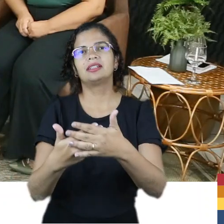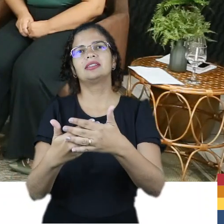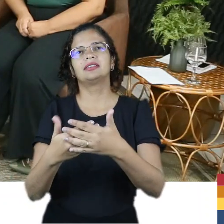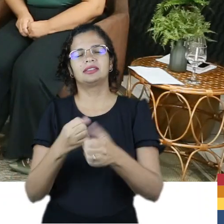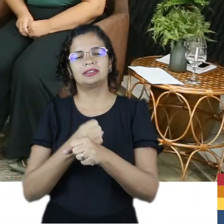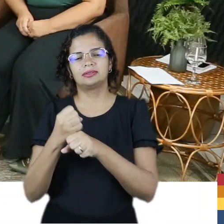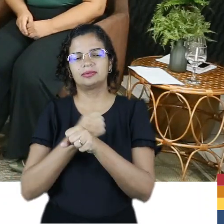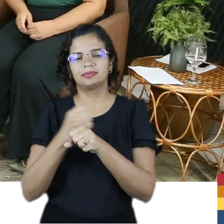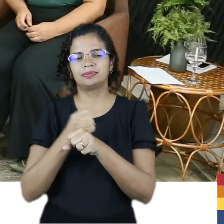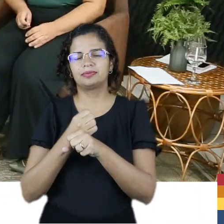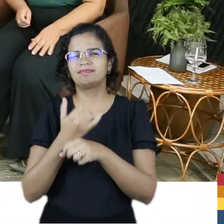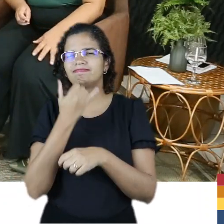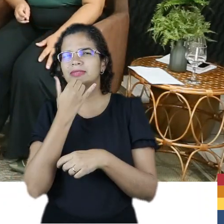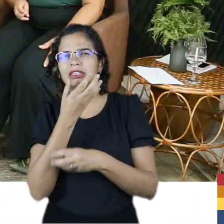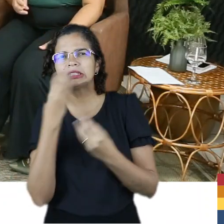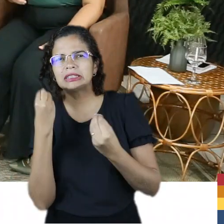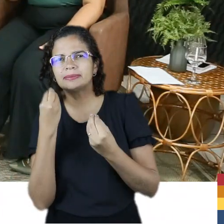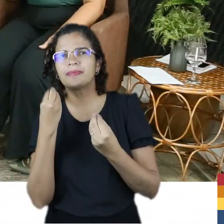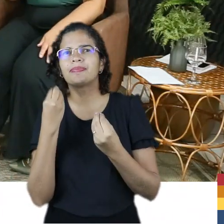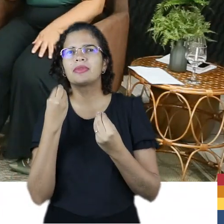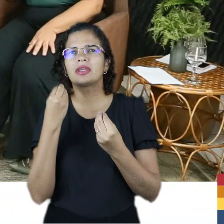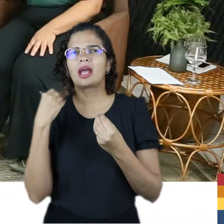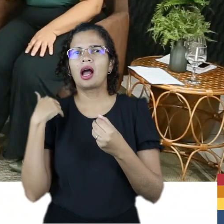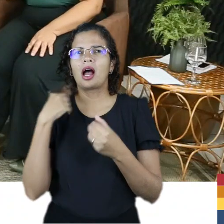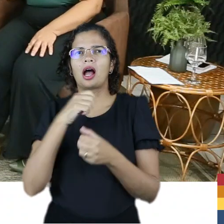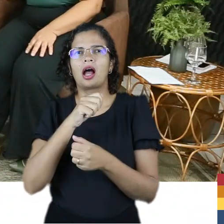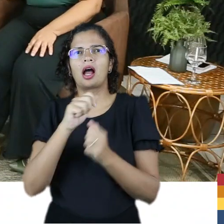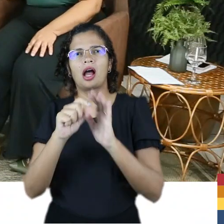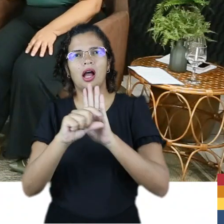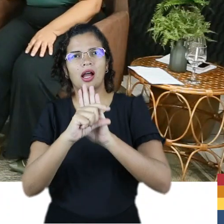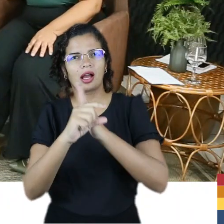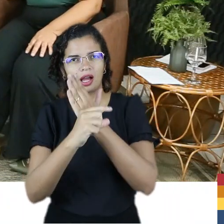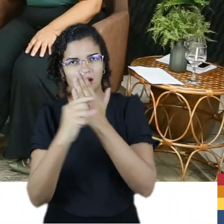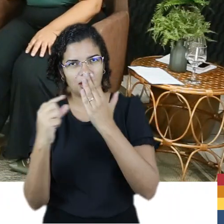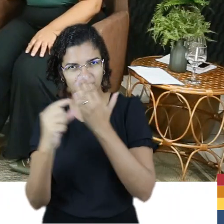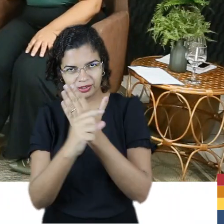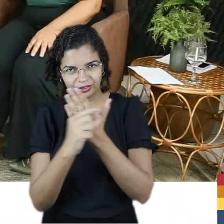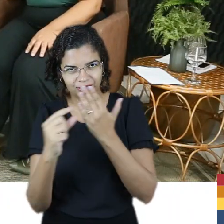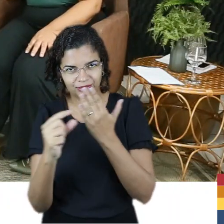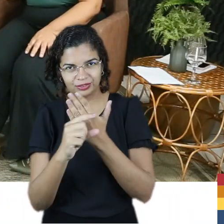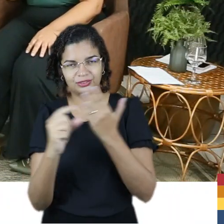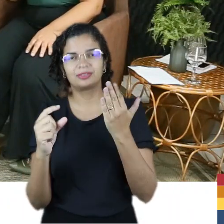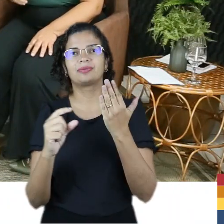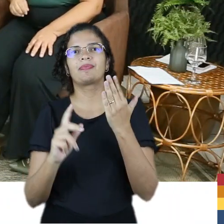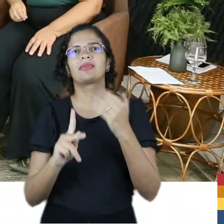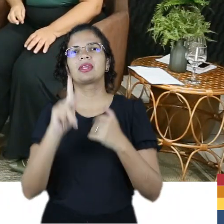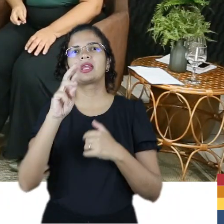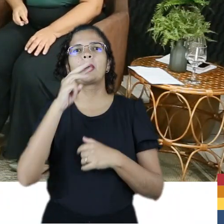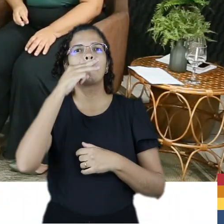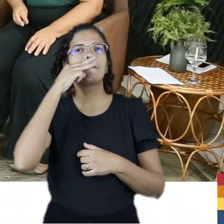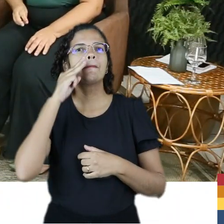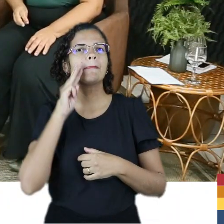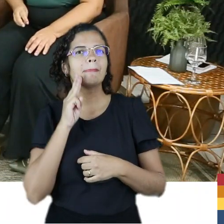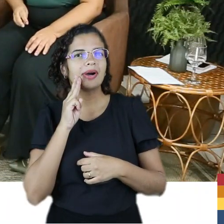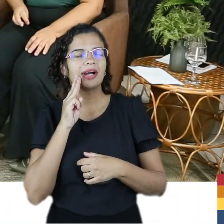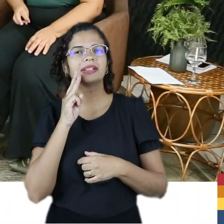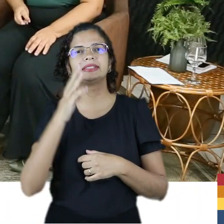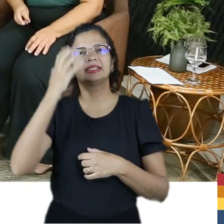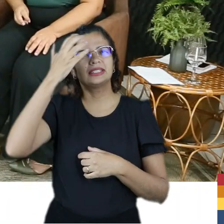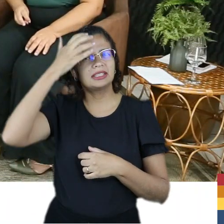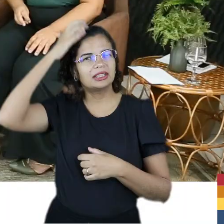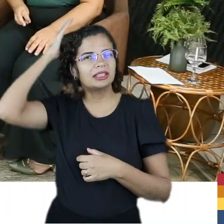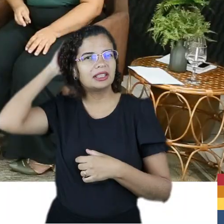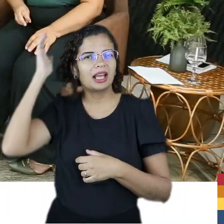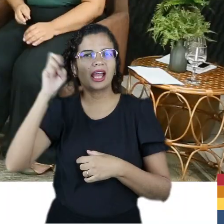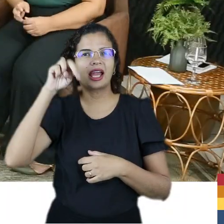Bom, e de onde parte toda essa discussão com relação à educação versus trabalho?